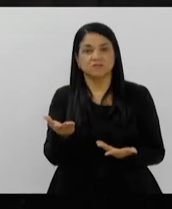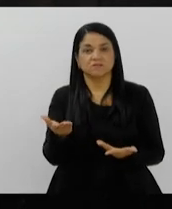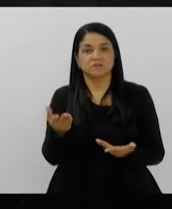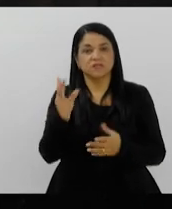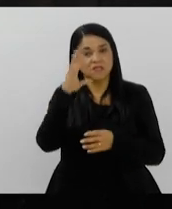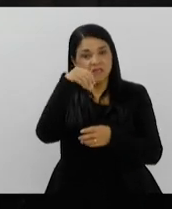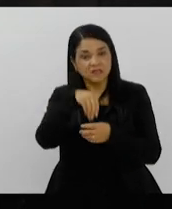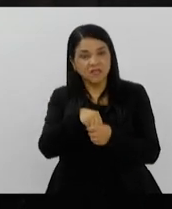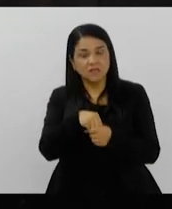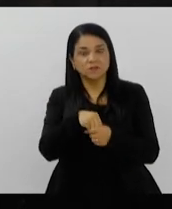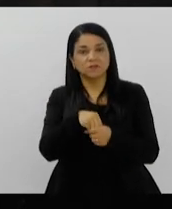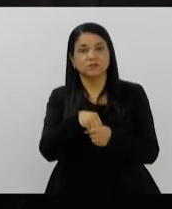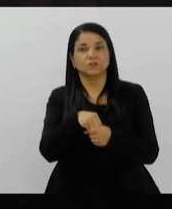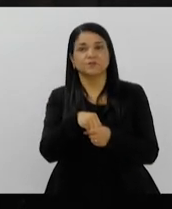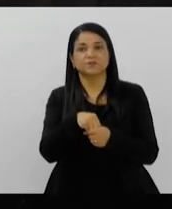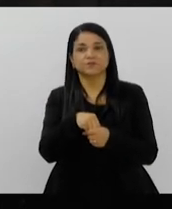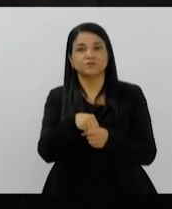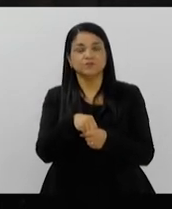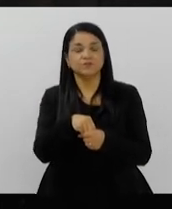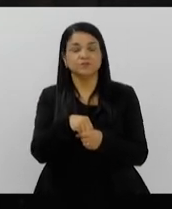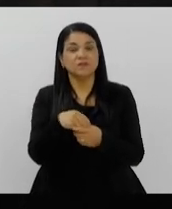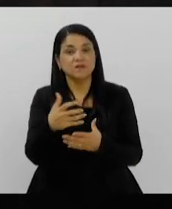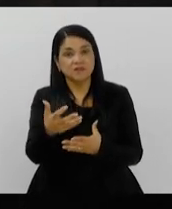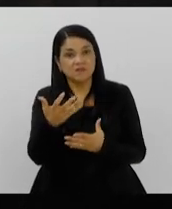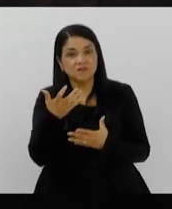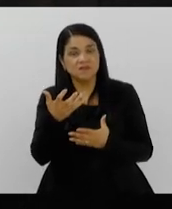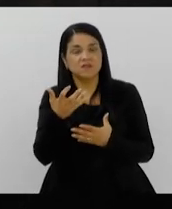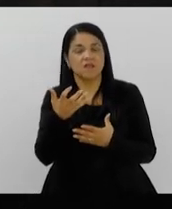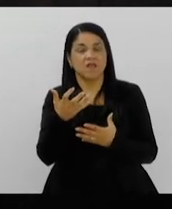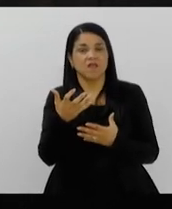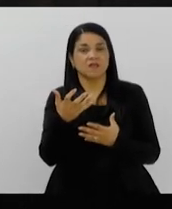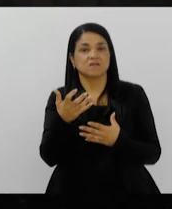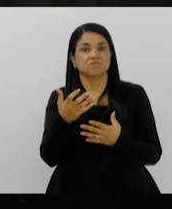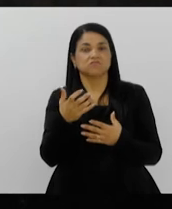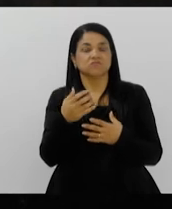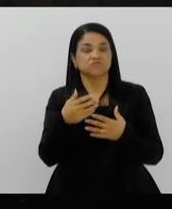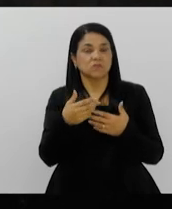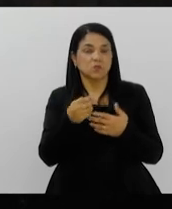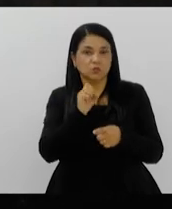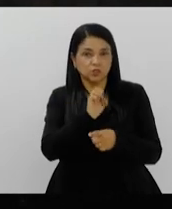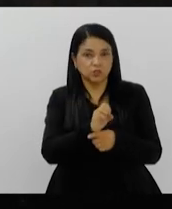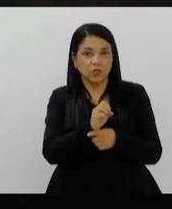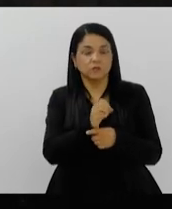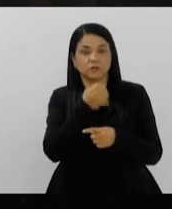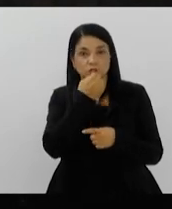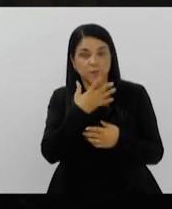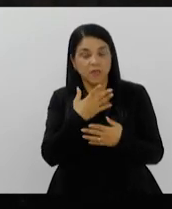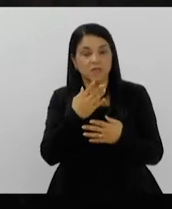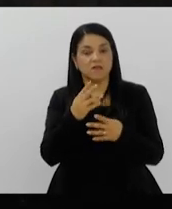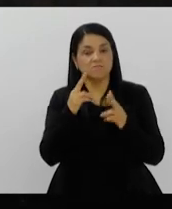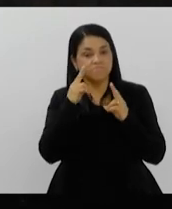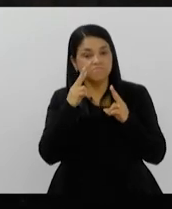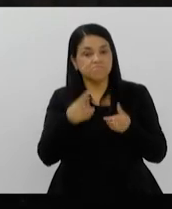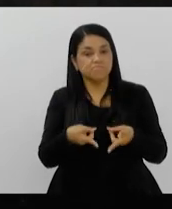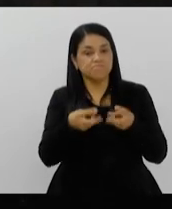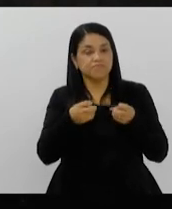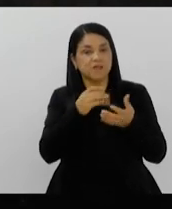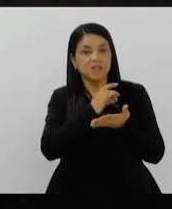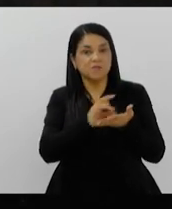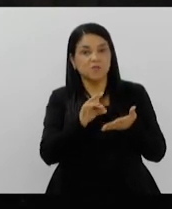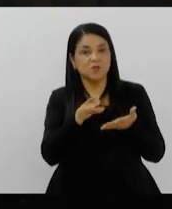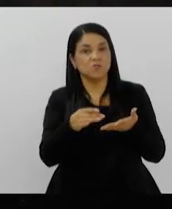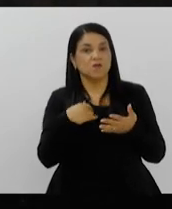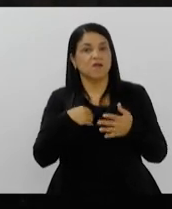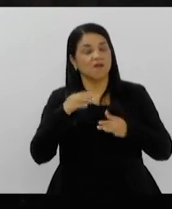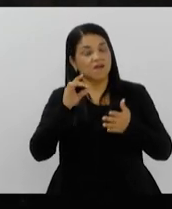dos seus pares, dentro daqueles que querem sim o bem do Estado, inimigos. E os verdadeiros inimigos, por